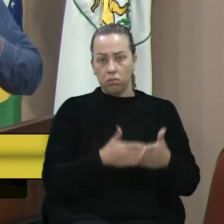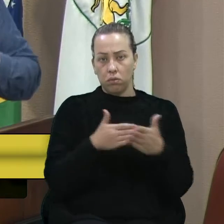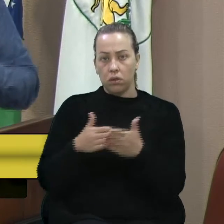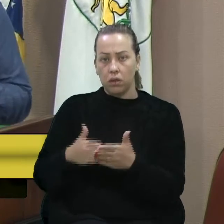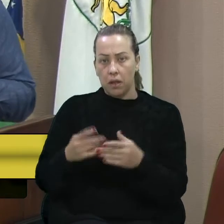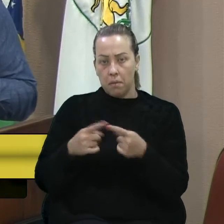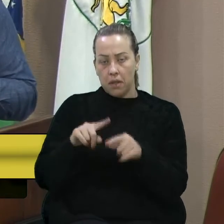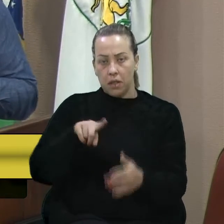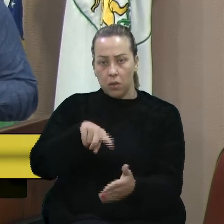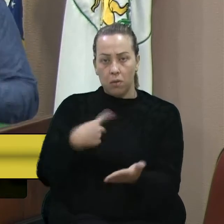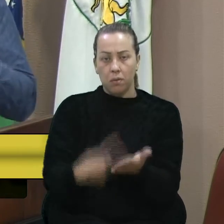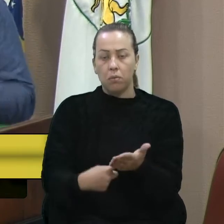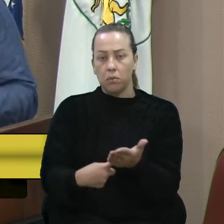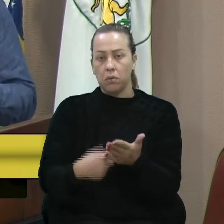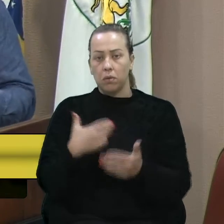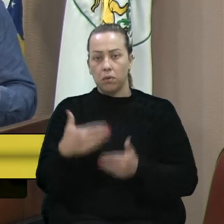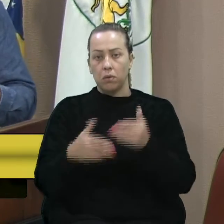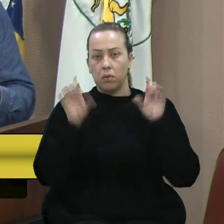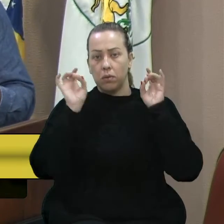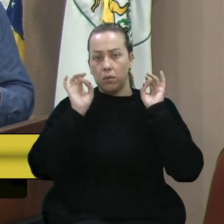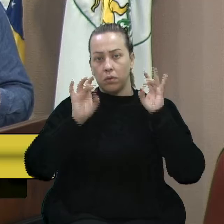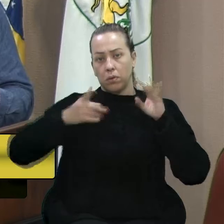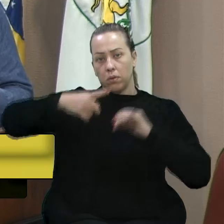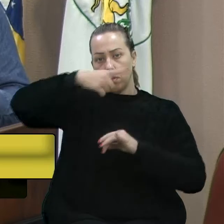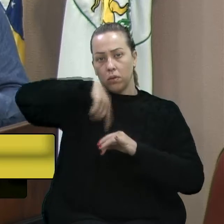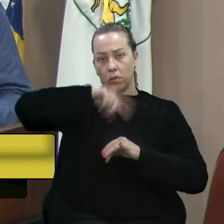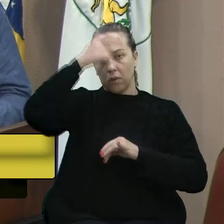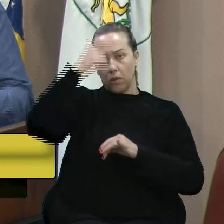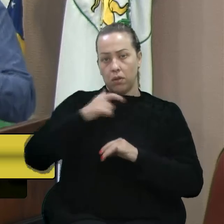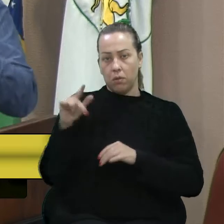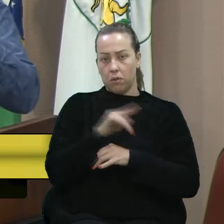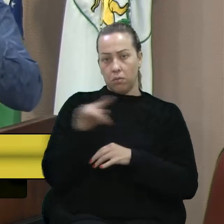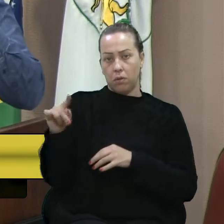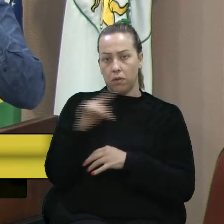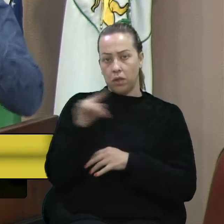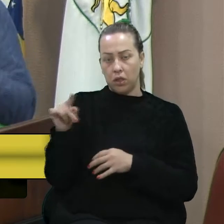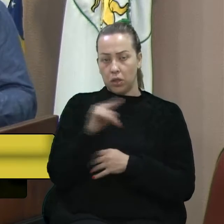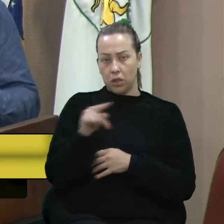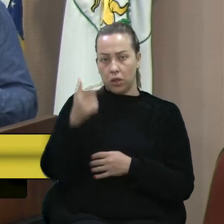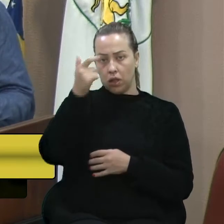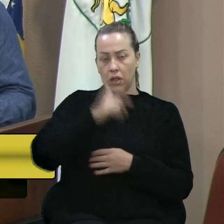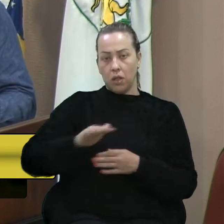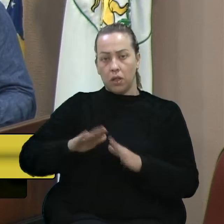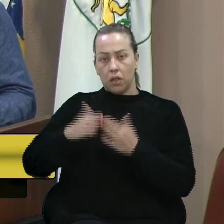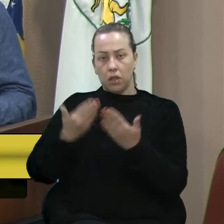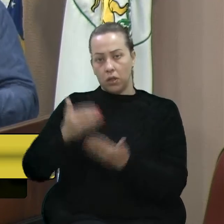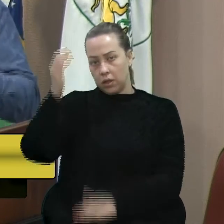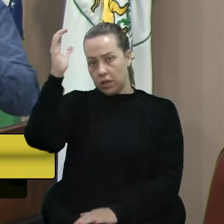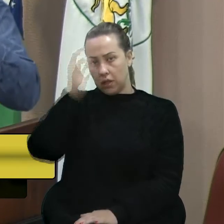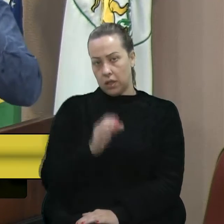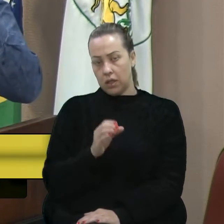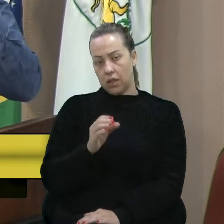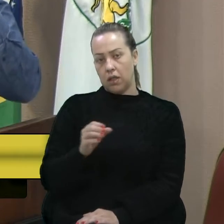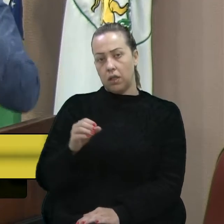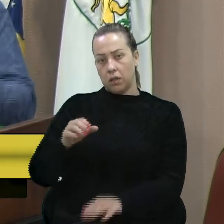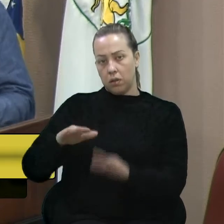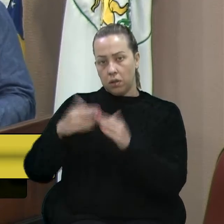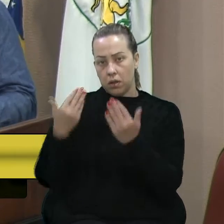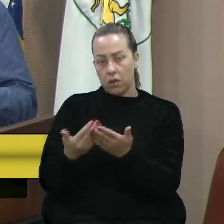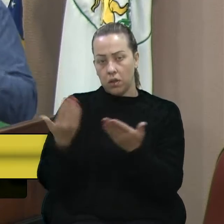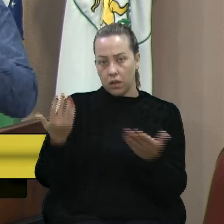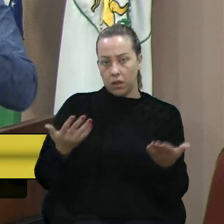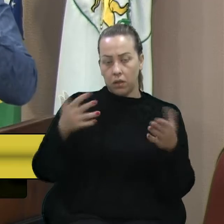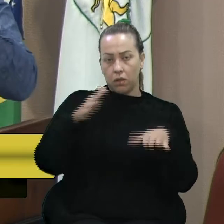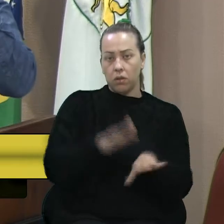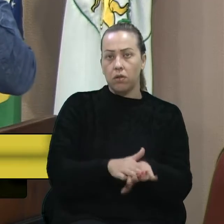nos compromete, especialmente nós que somos educadores, a uma escola cidadã, a uma escola